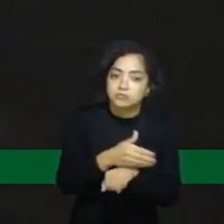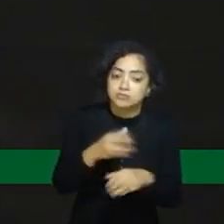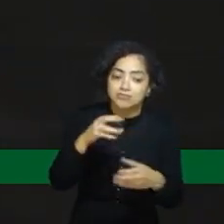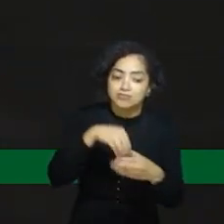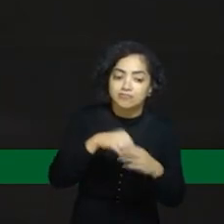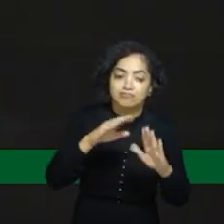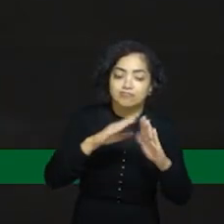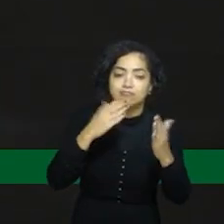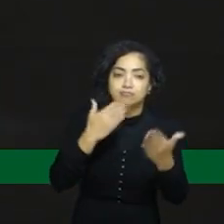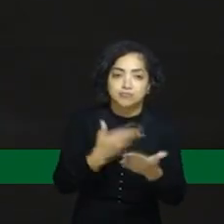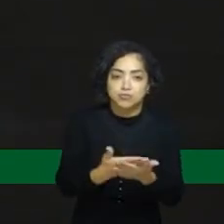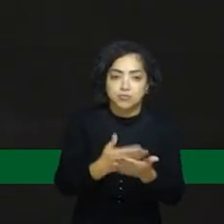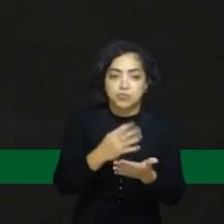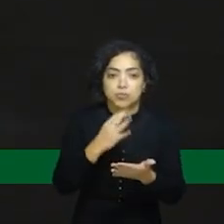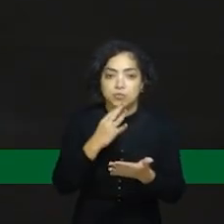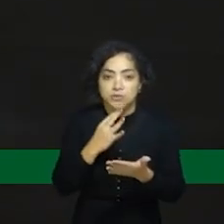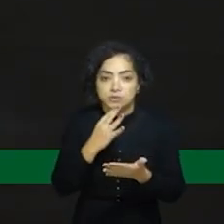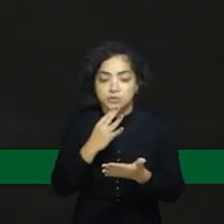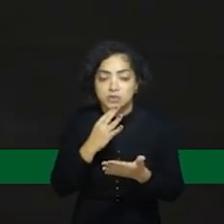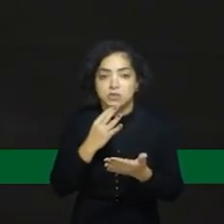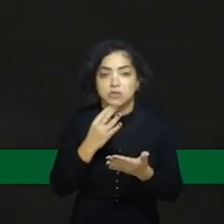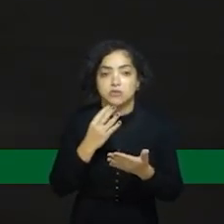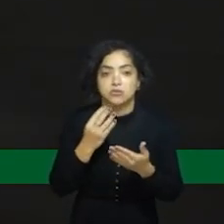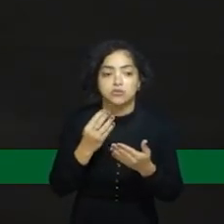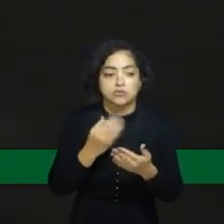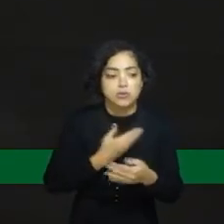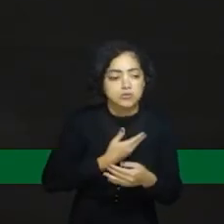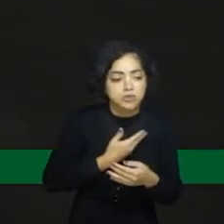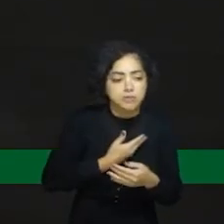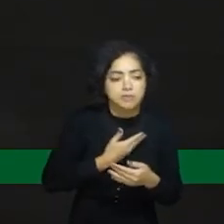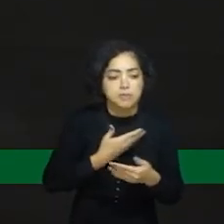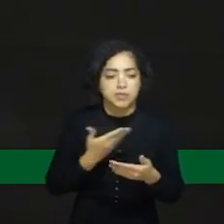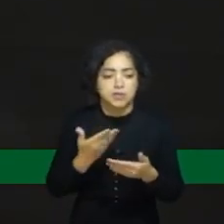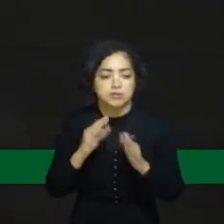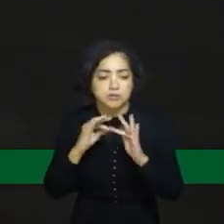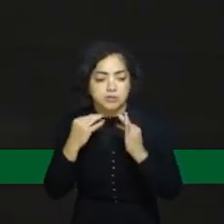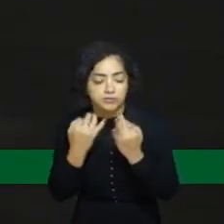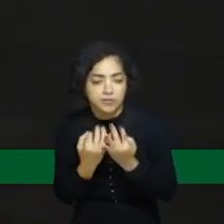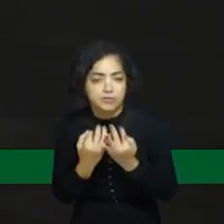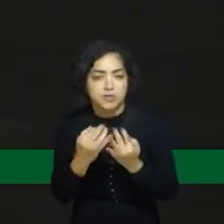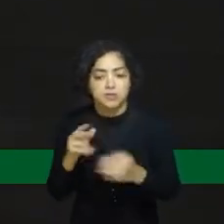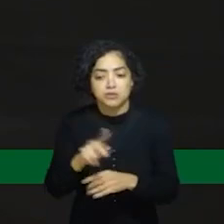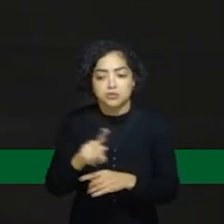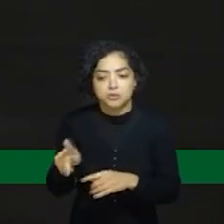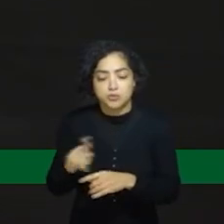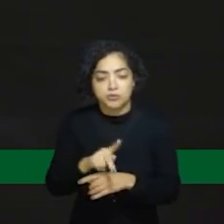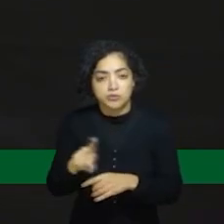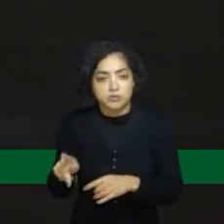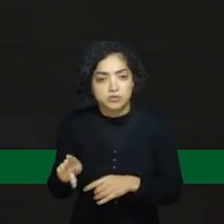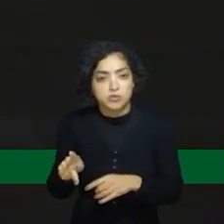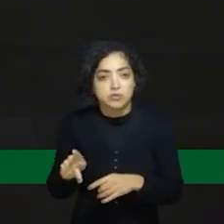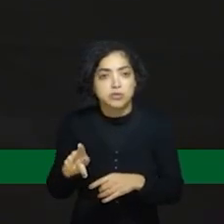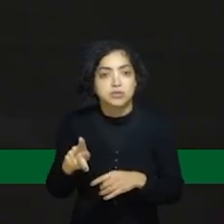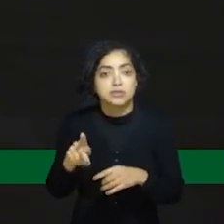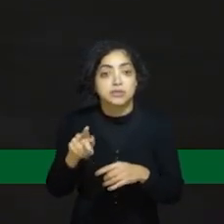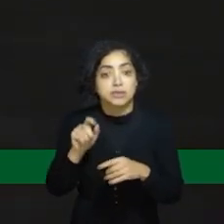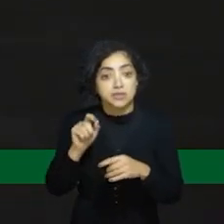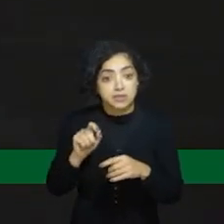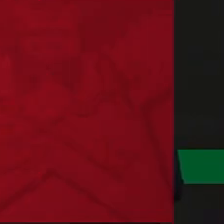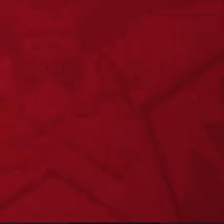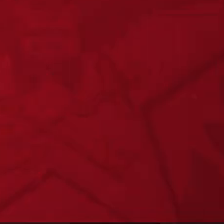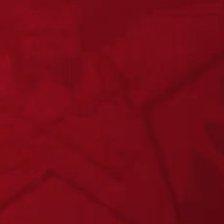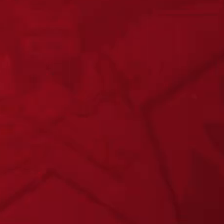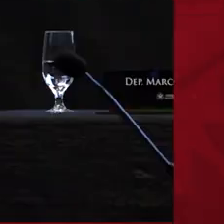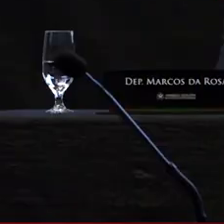escola, conhecendo os amiguinhos, conhecendo as famílias, os professores e fazendo com que a escola